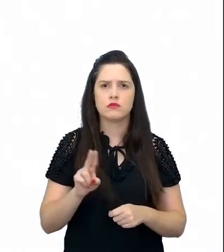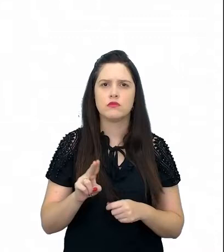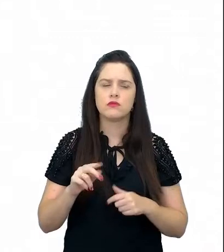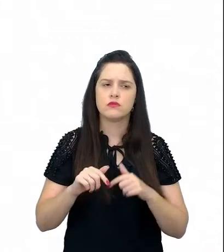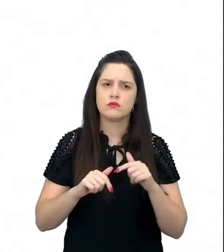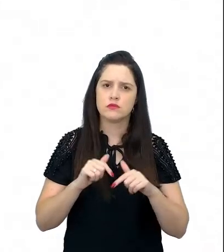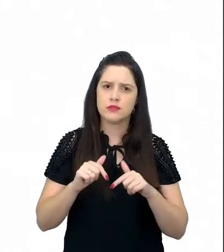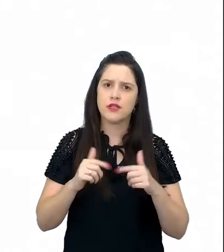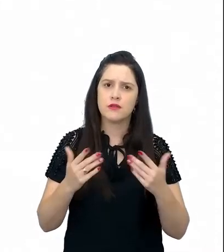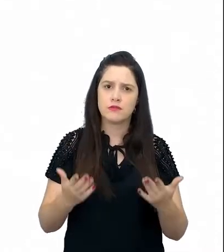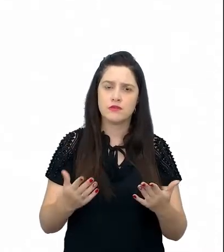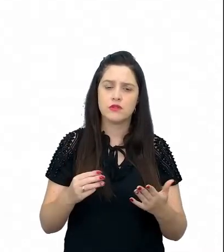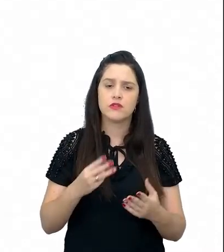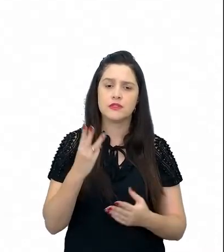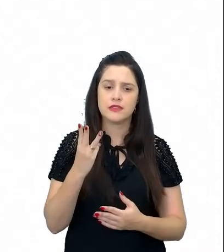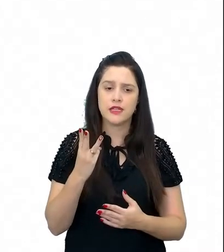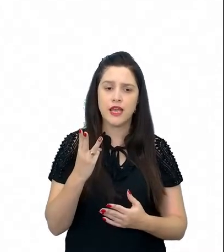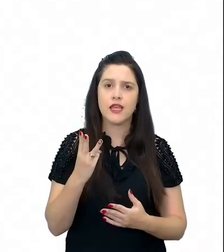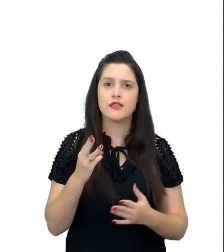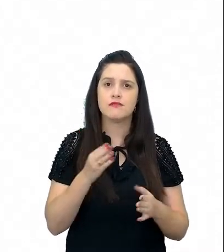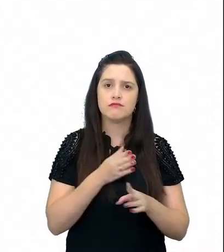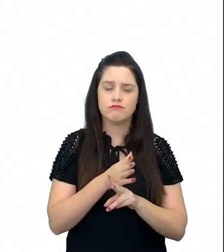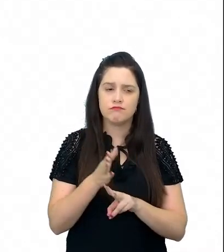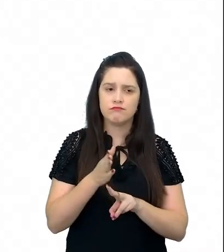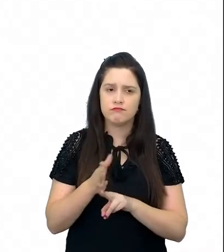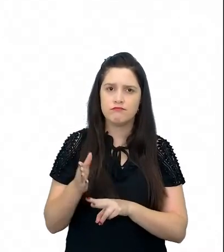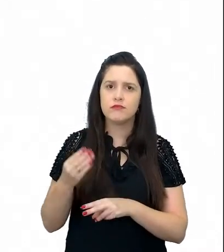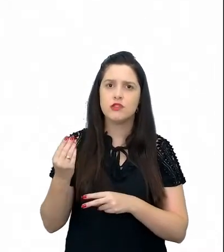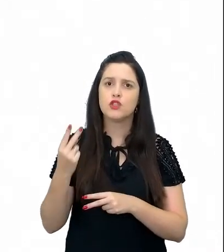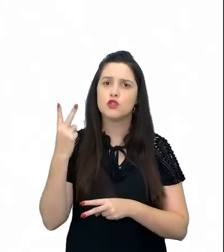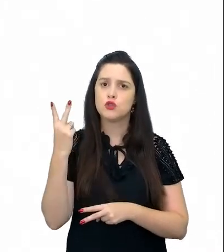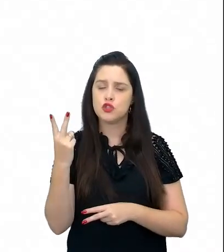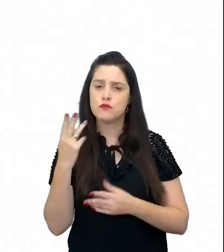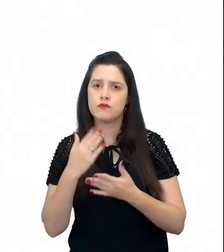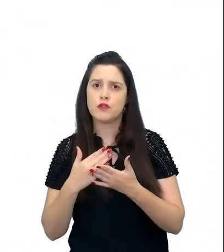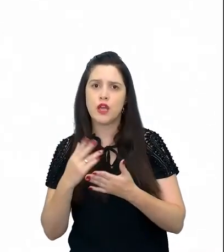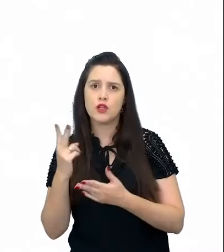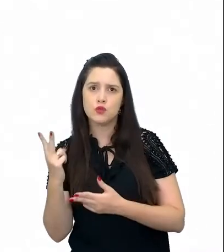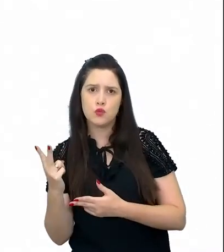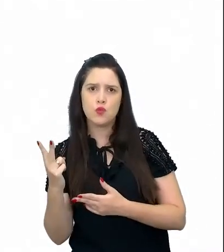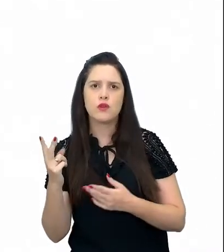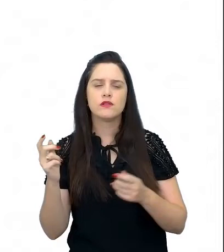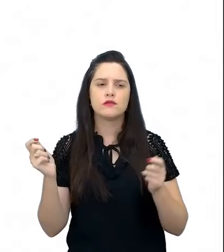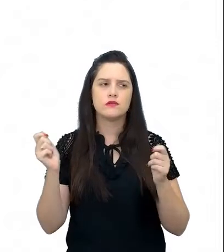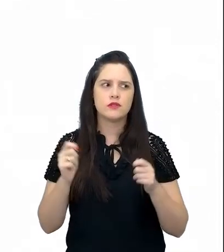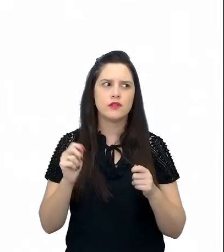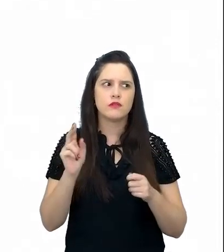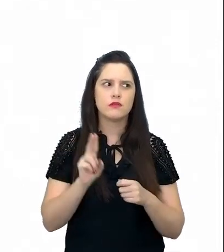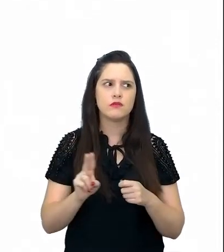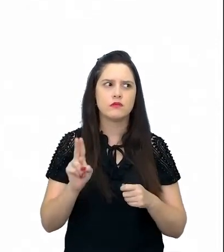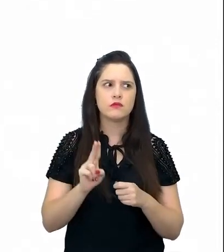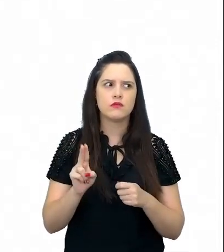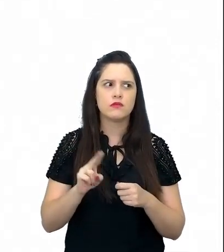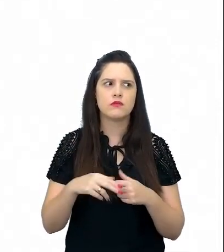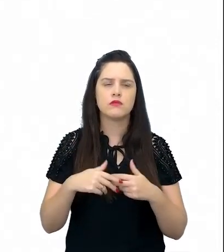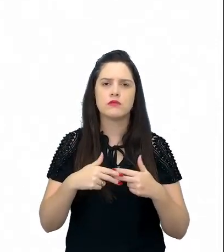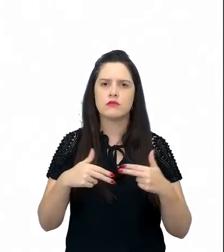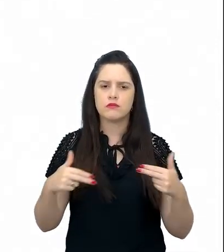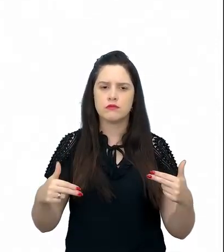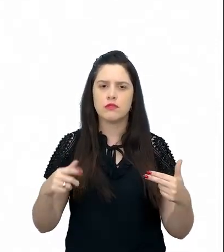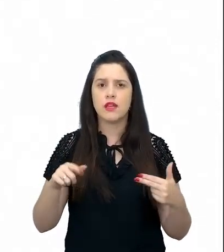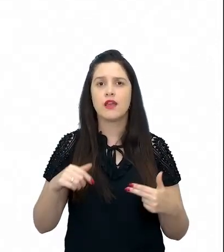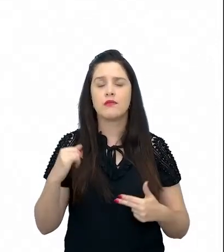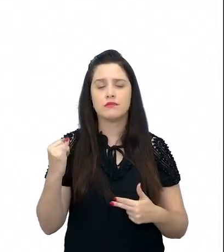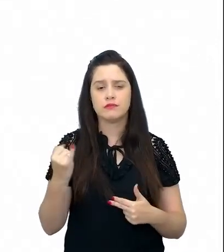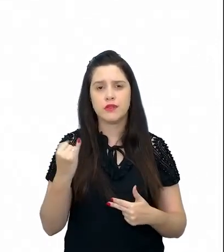eu vou ficar com 3 torneiras e não com duas, né? Então, não vou colocar duas torneiras, vou colocar duas a mais. Então, vou manter a